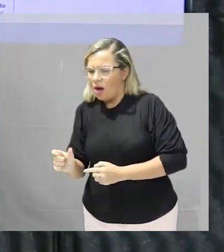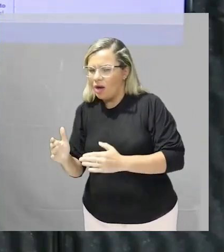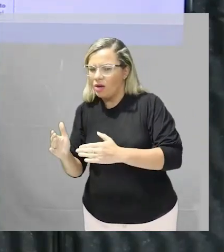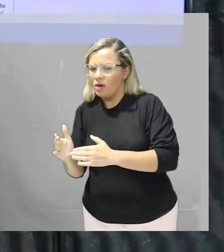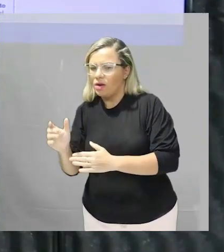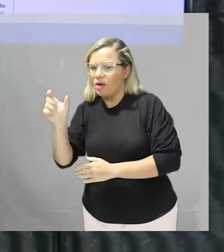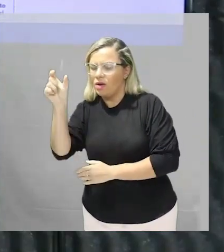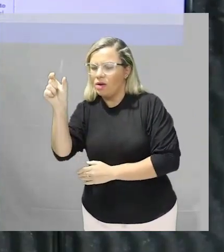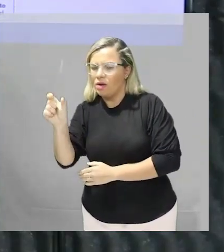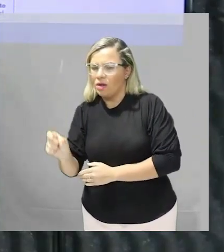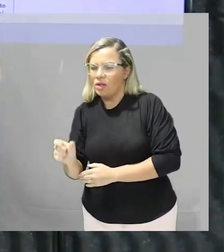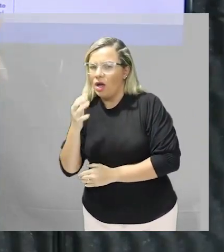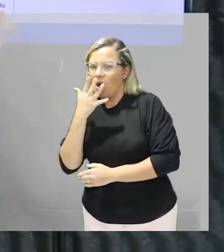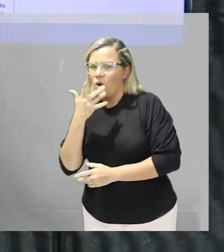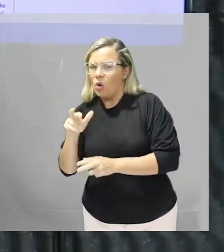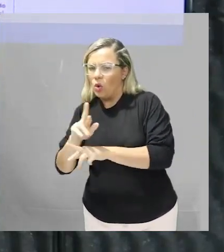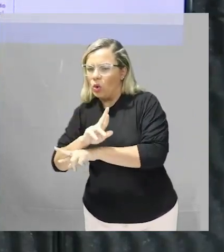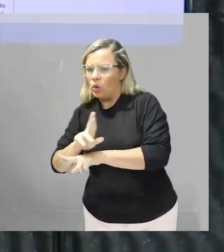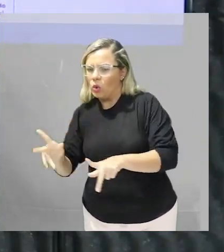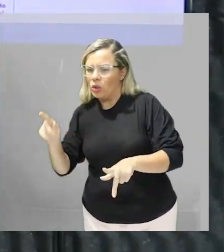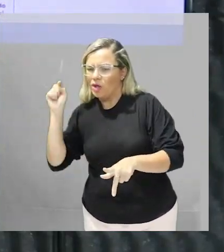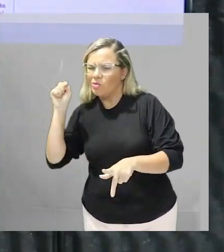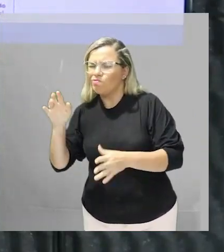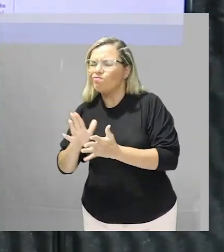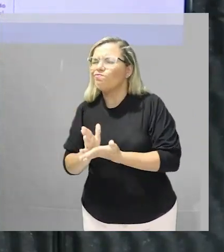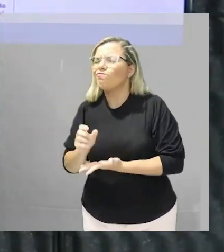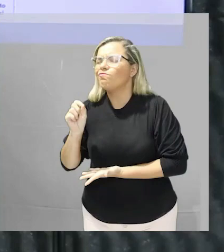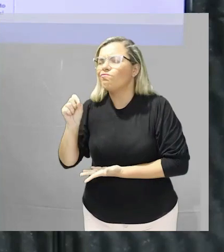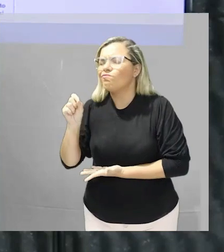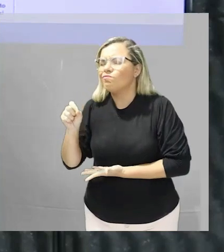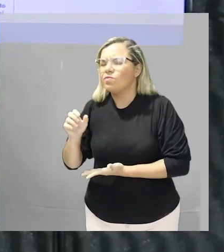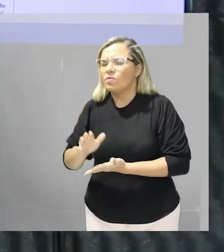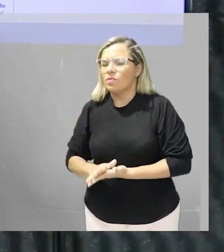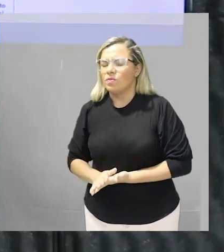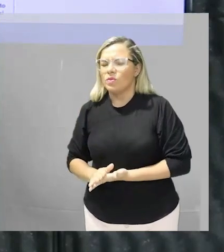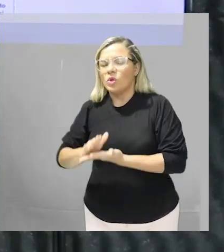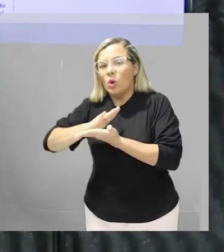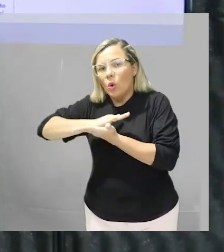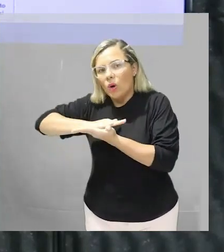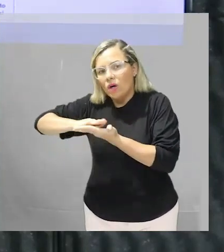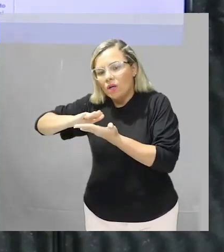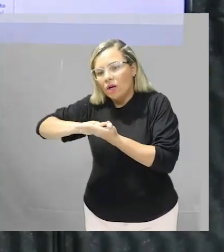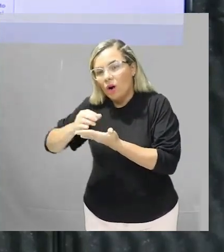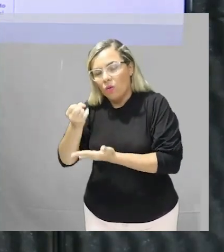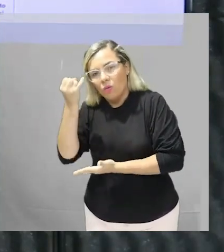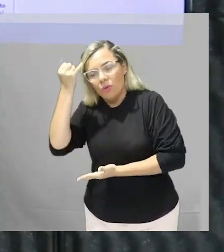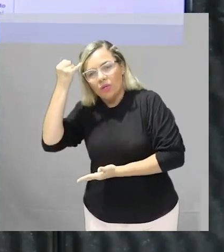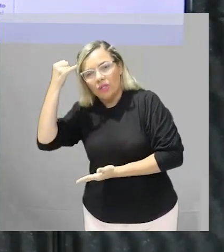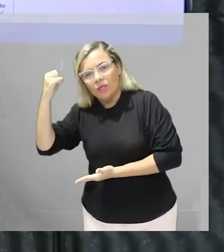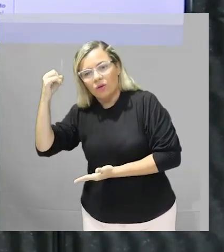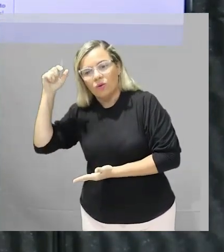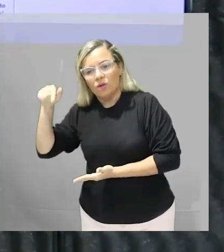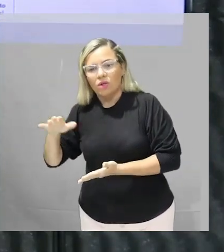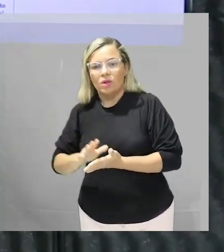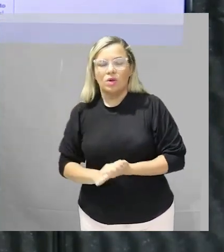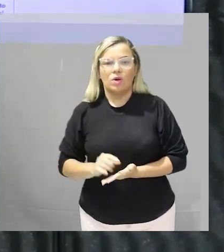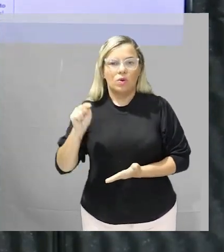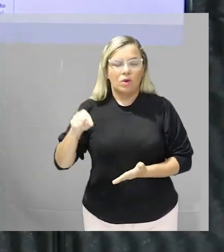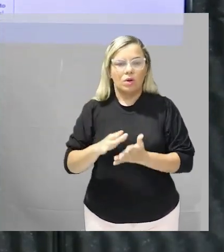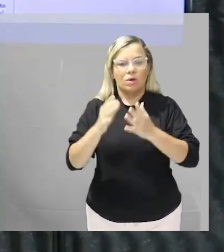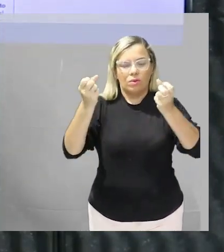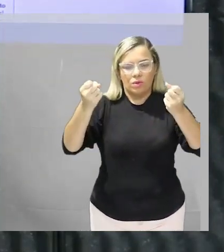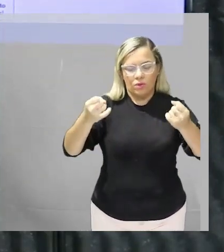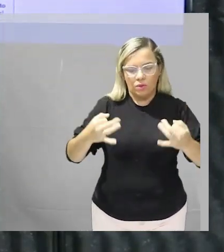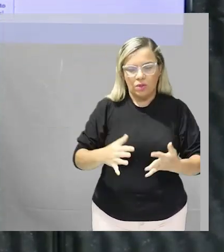o quê Ela é justamente a chamar o chamado gasto ideal ou seja